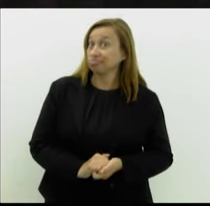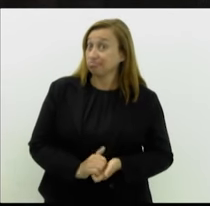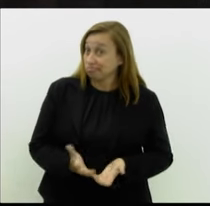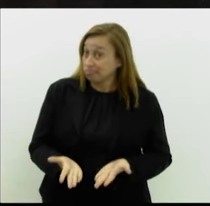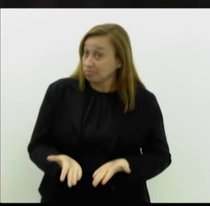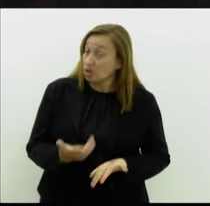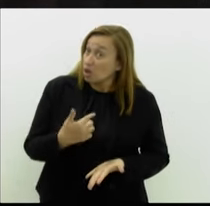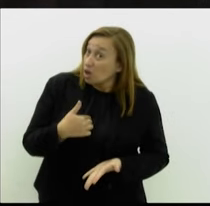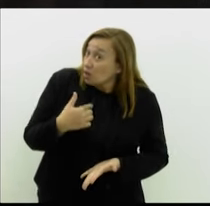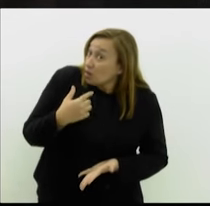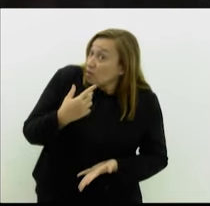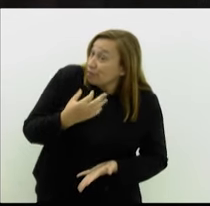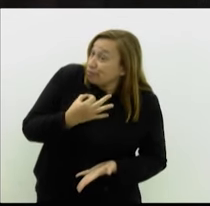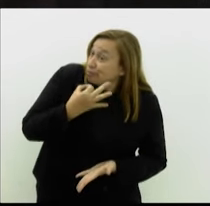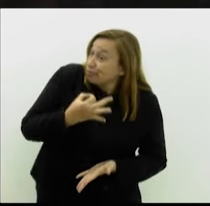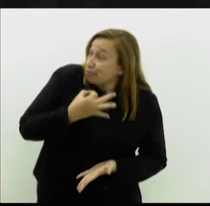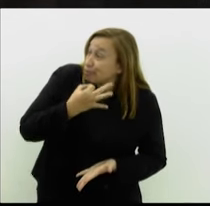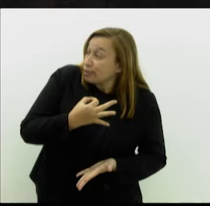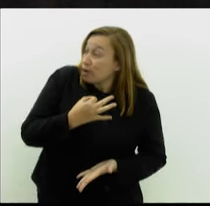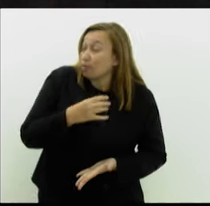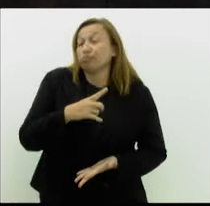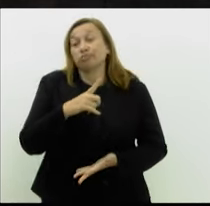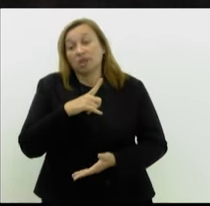Eu diria que ele tem os dois lados.